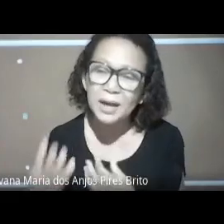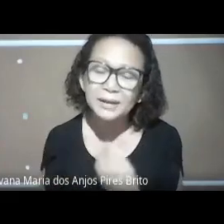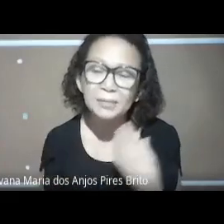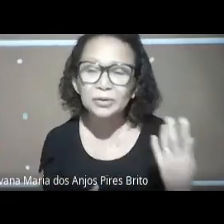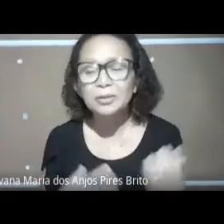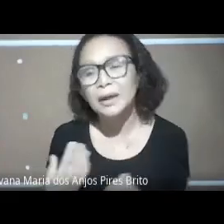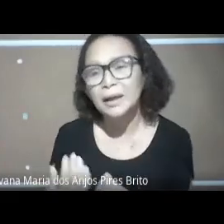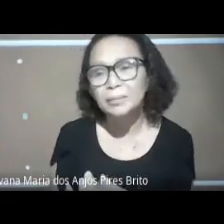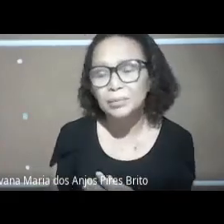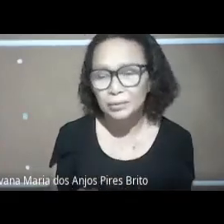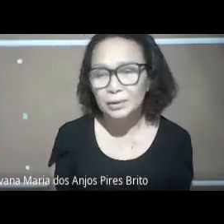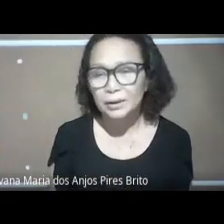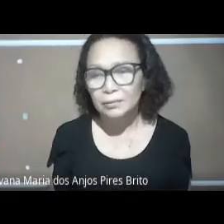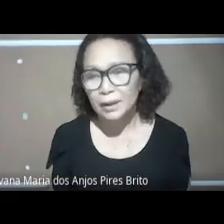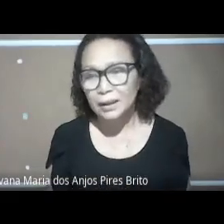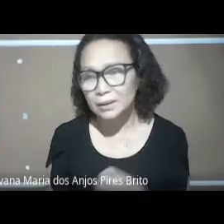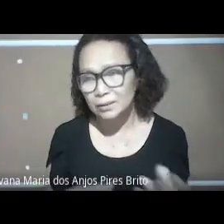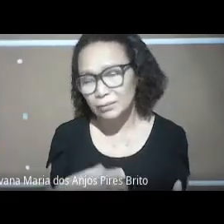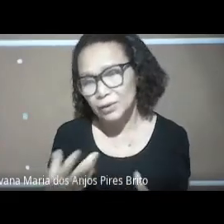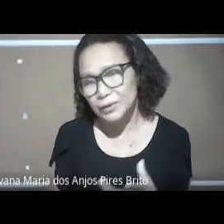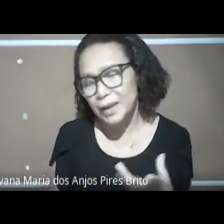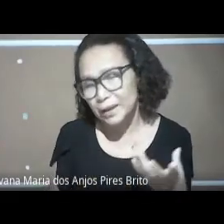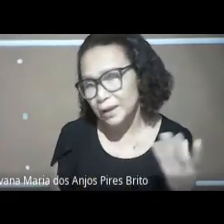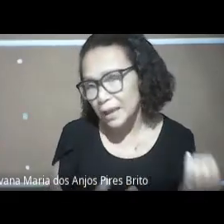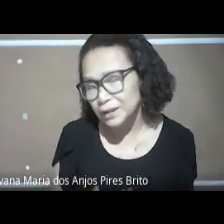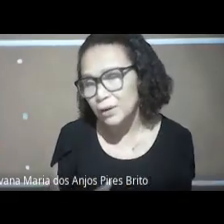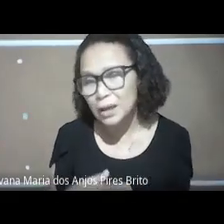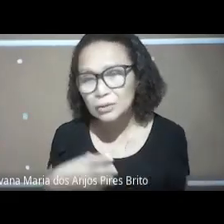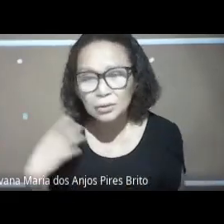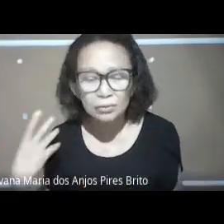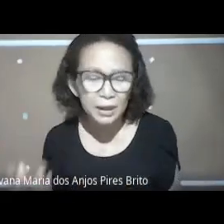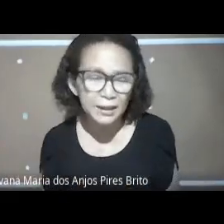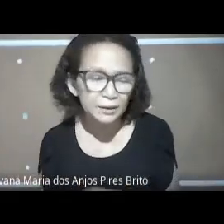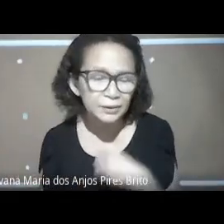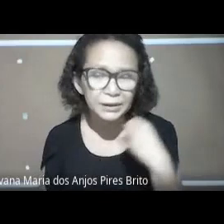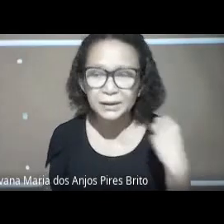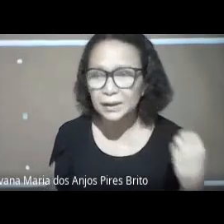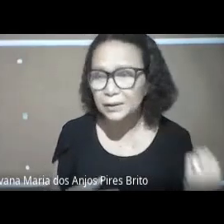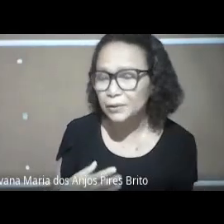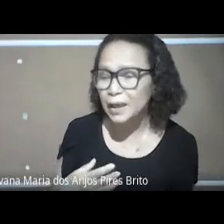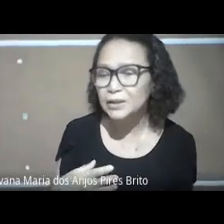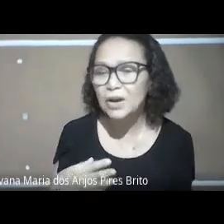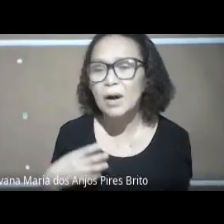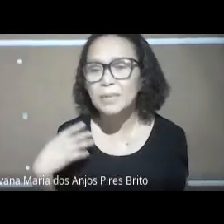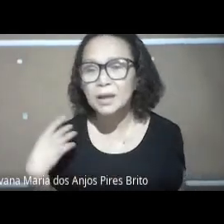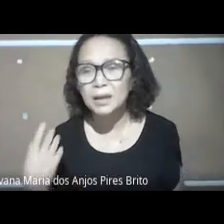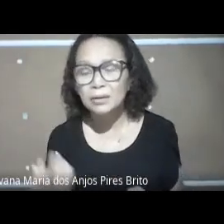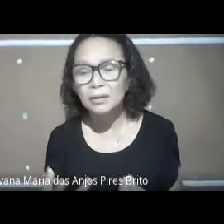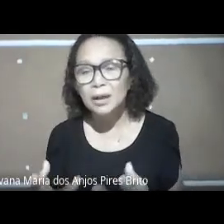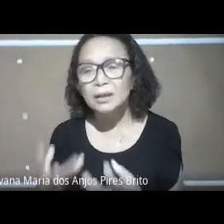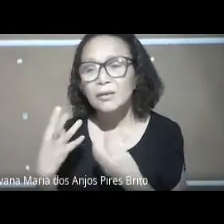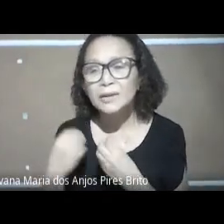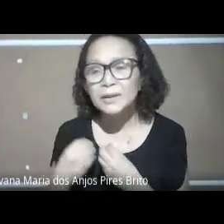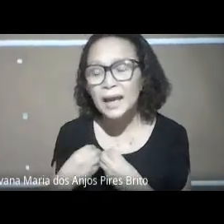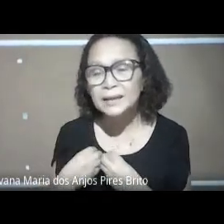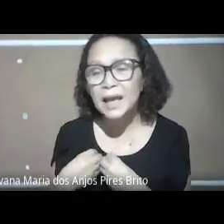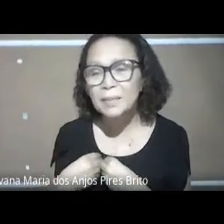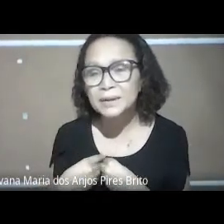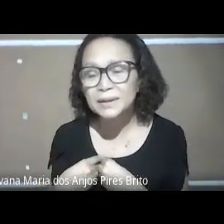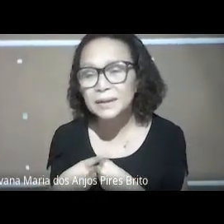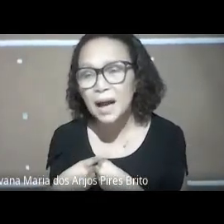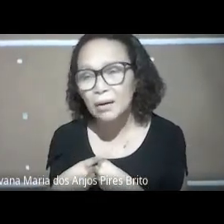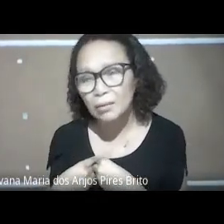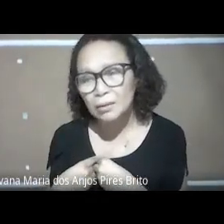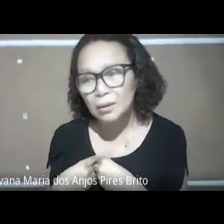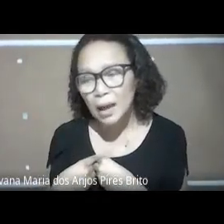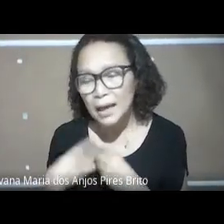já conhece há muito tempo, né? Você que é seu aluno, que é seu vizinho, que é seu amigo. Então, você recebe